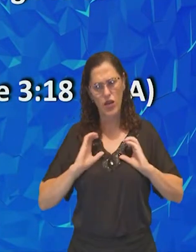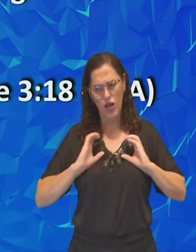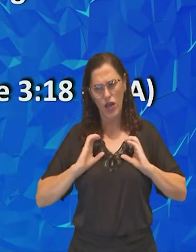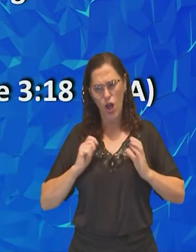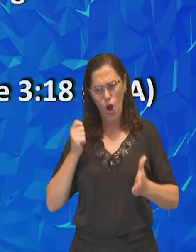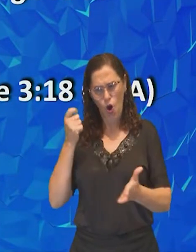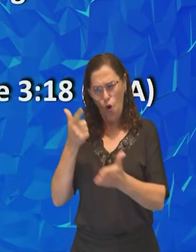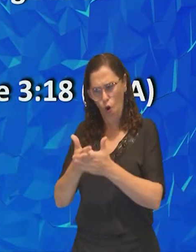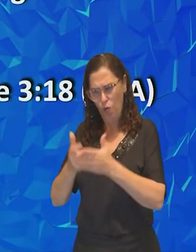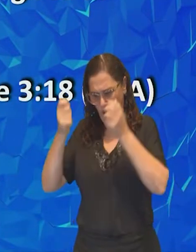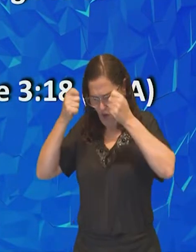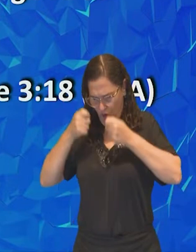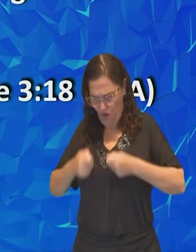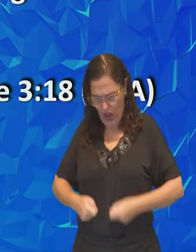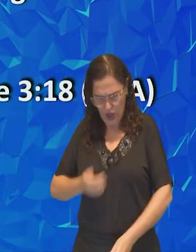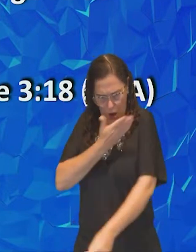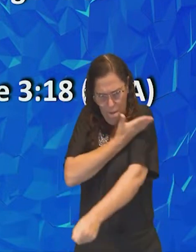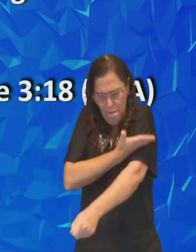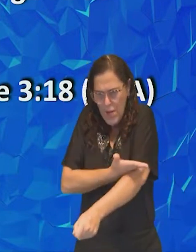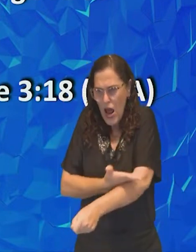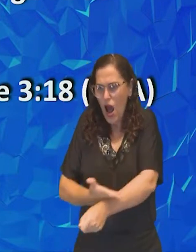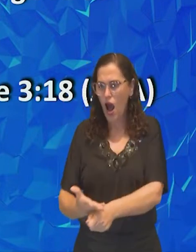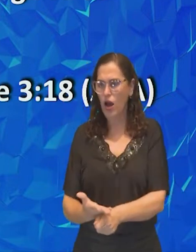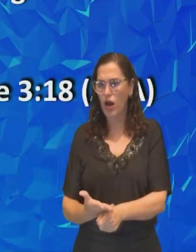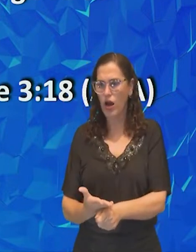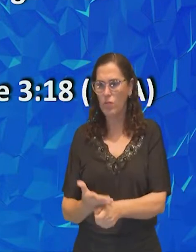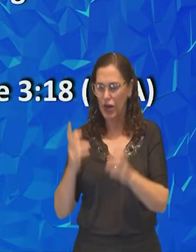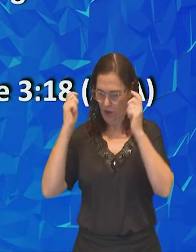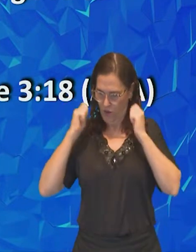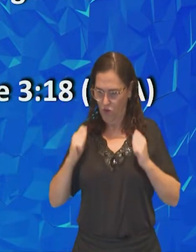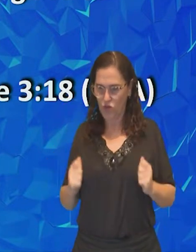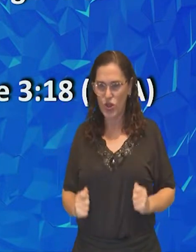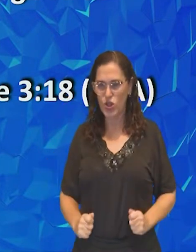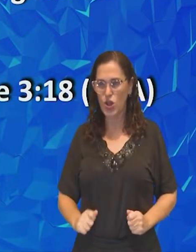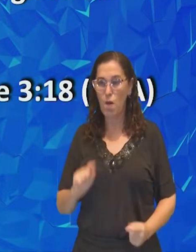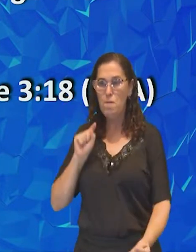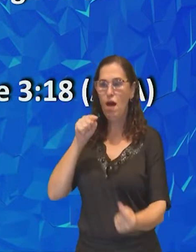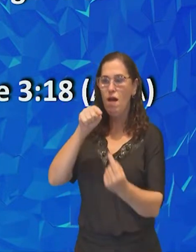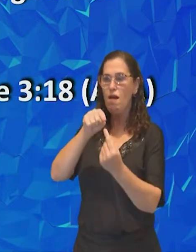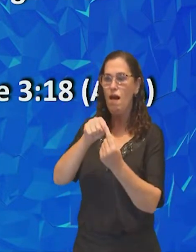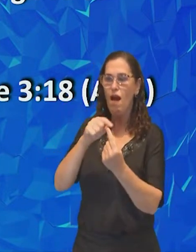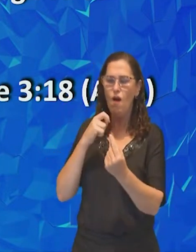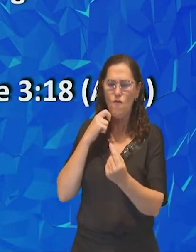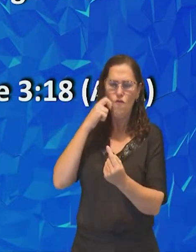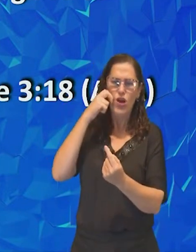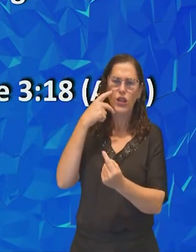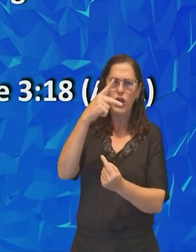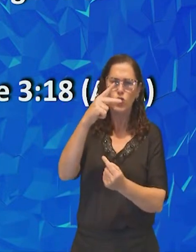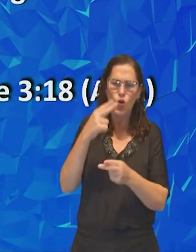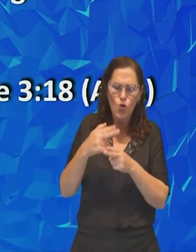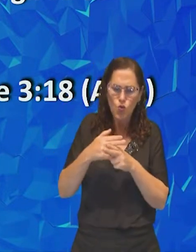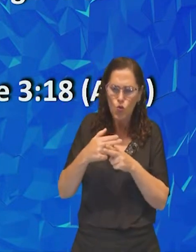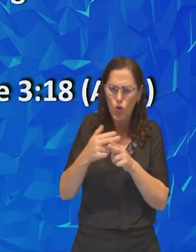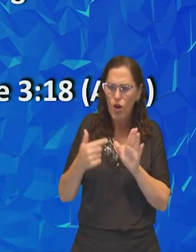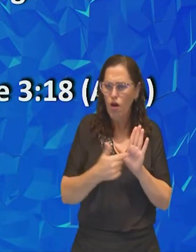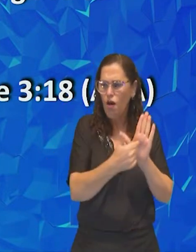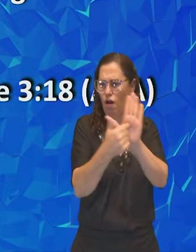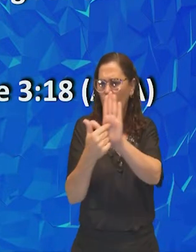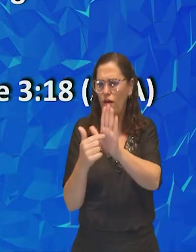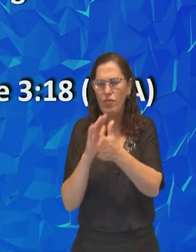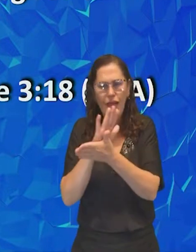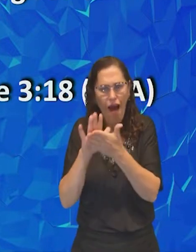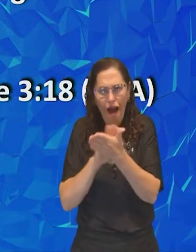Compre vestes brancas para se vestir, a fim de que a vergonha da sua nudez não fique